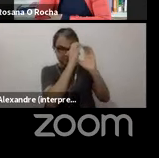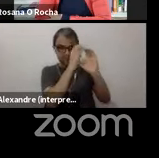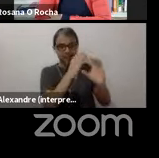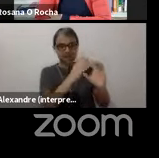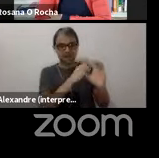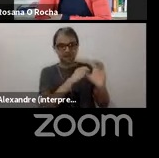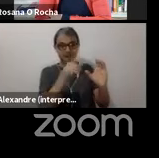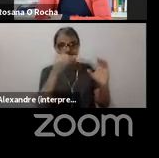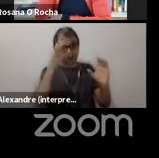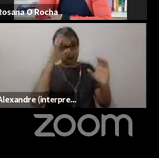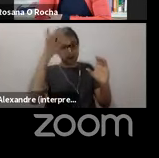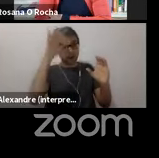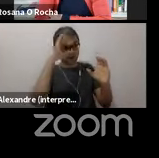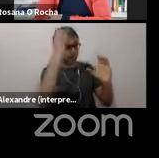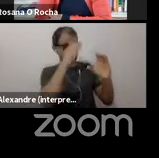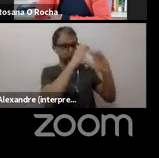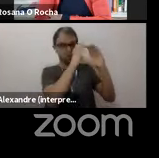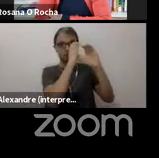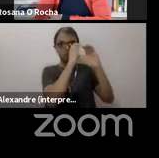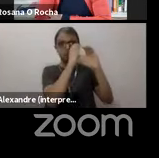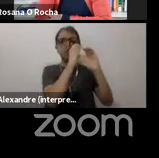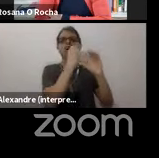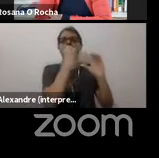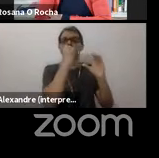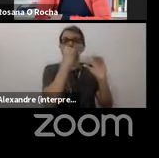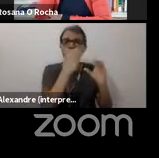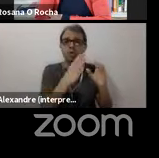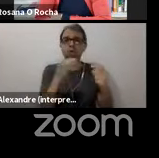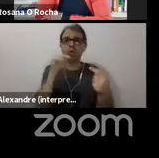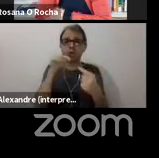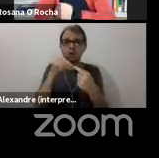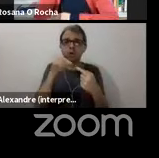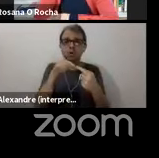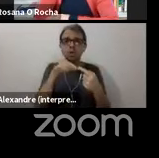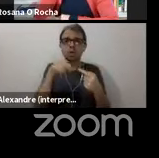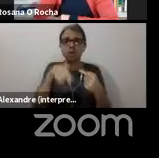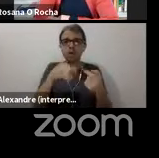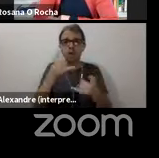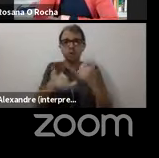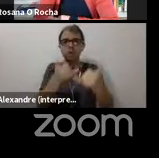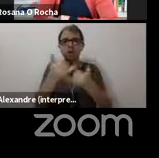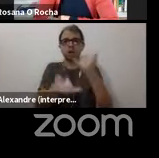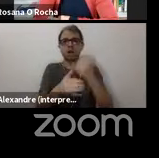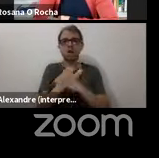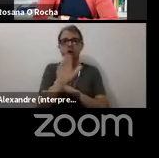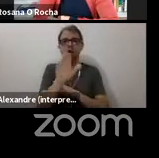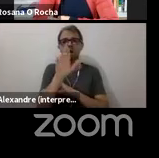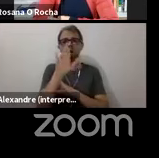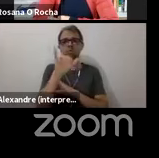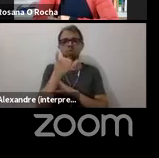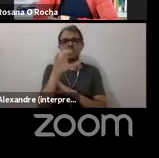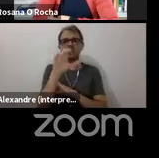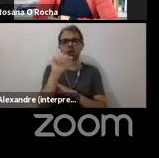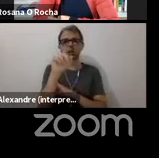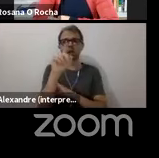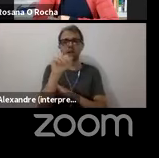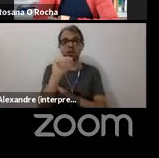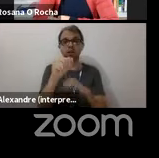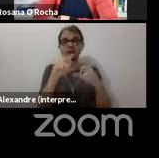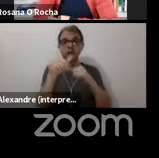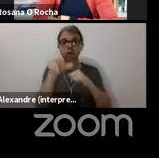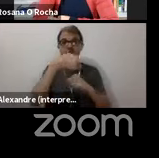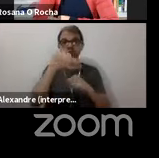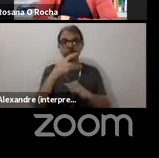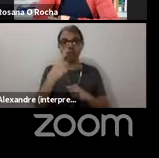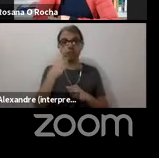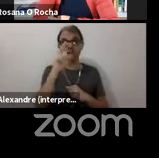nossa imaginário, faz parte das brincadas e isso faz com que a gente crie uma nova realidade para nós. Então, eu vou